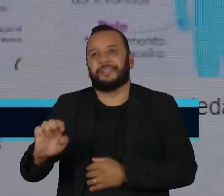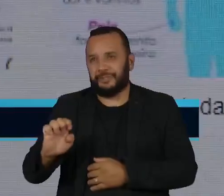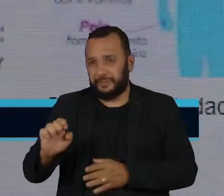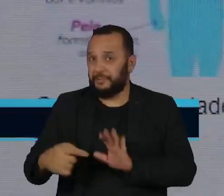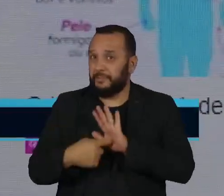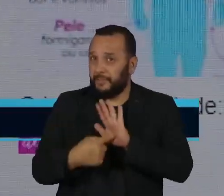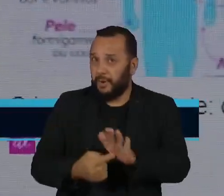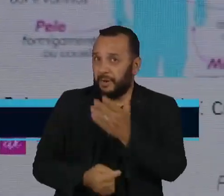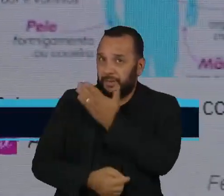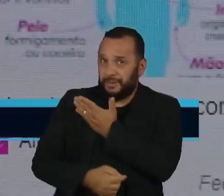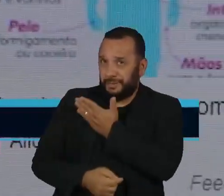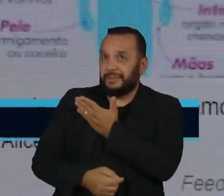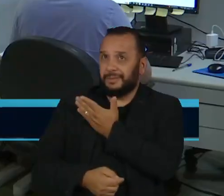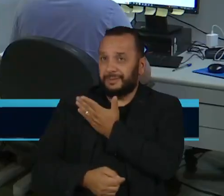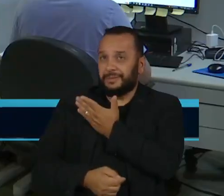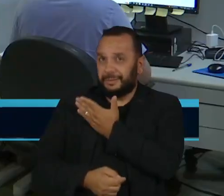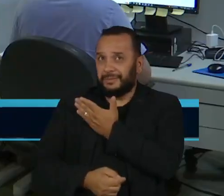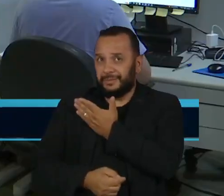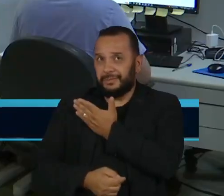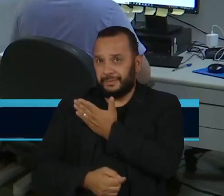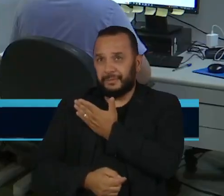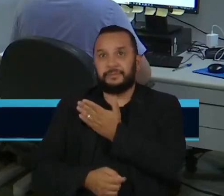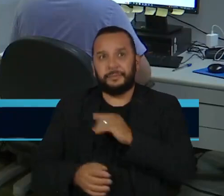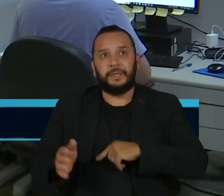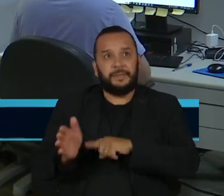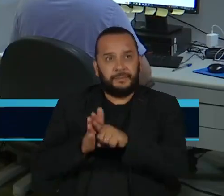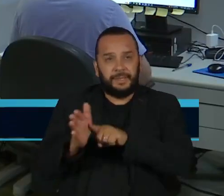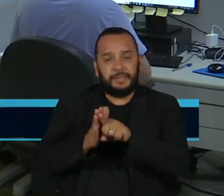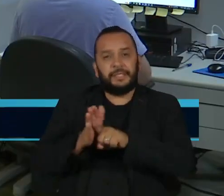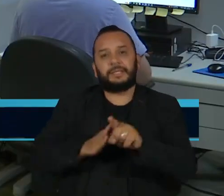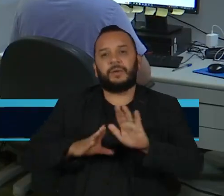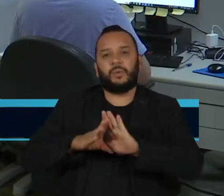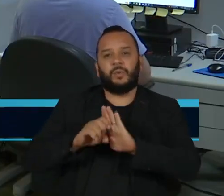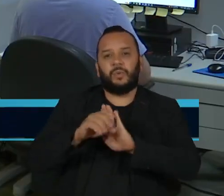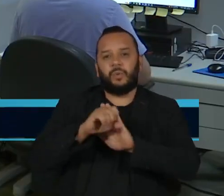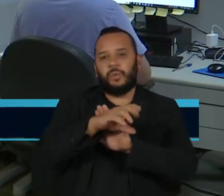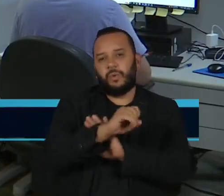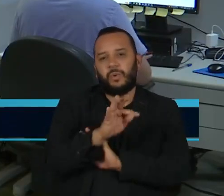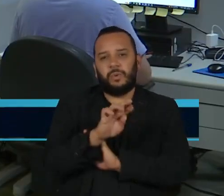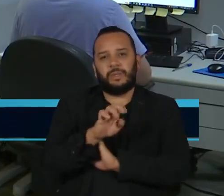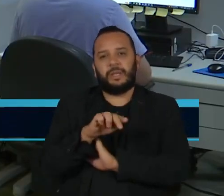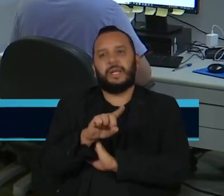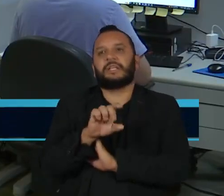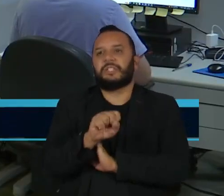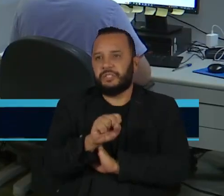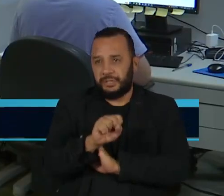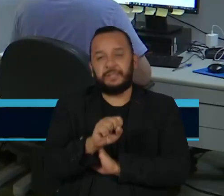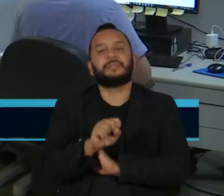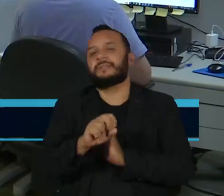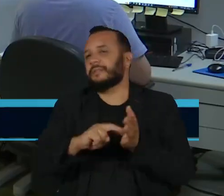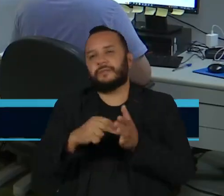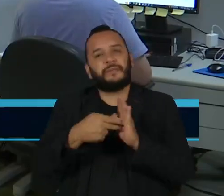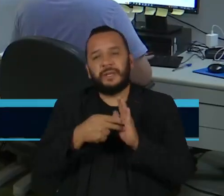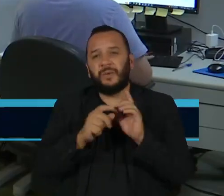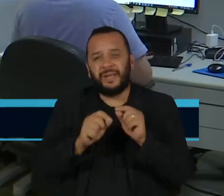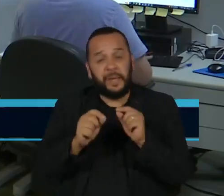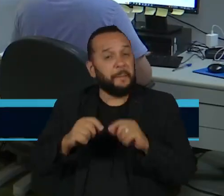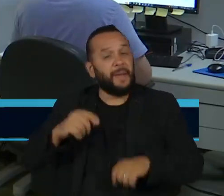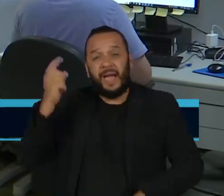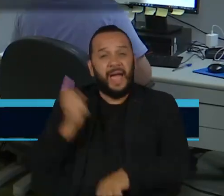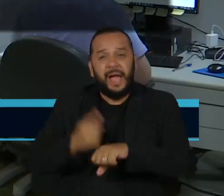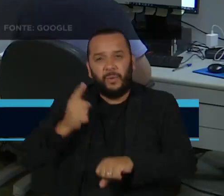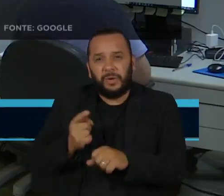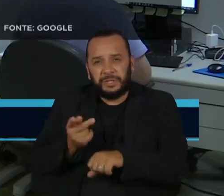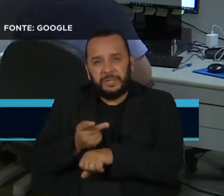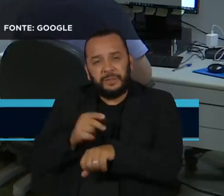expressões relacionadas aparecem. Levantamento feito pelo Google Trends, ferramenta que mostra os termos mais buscados na internet, mostrou